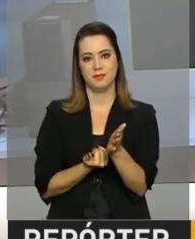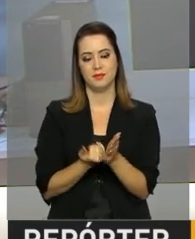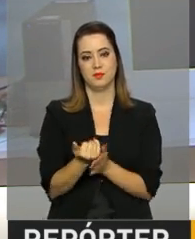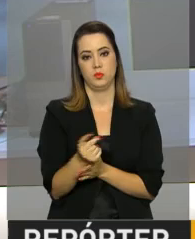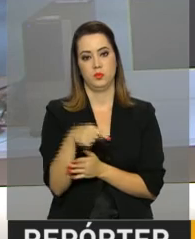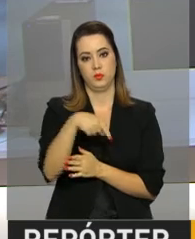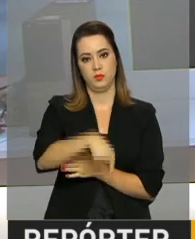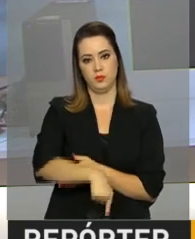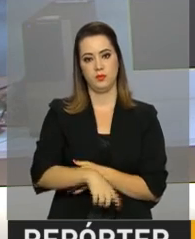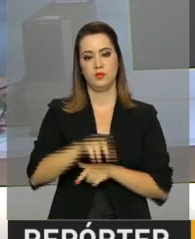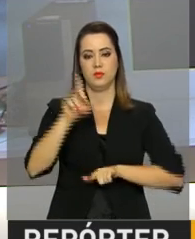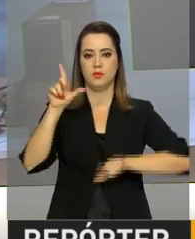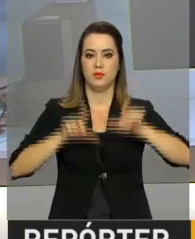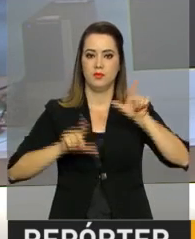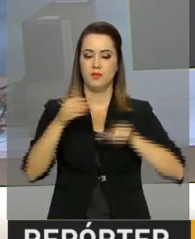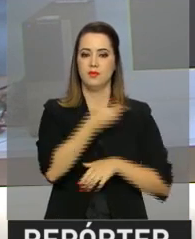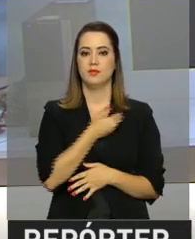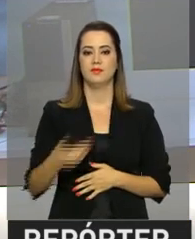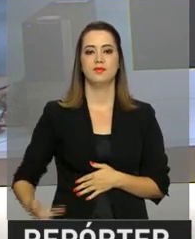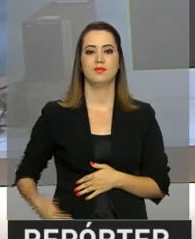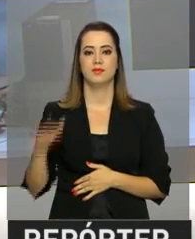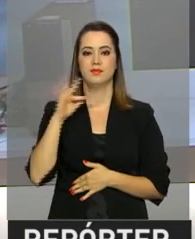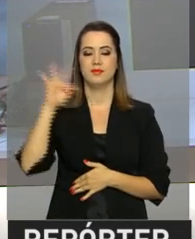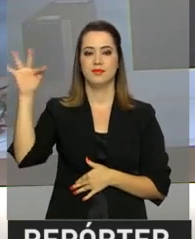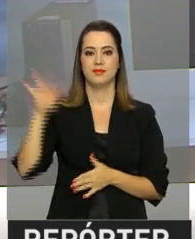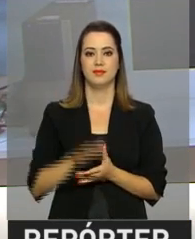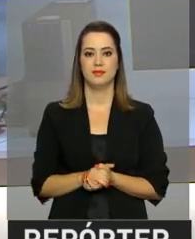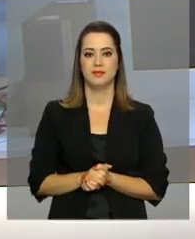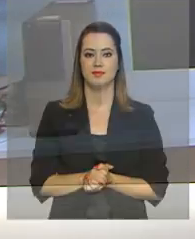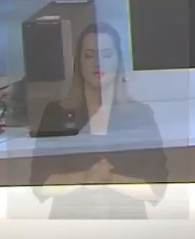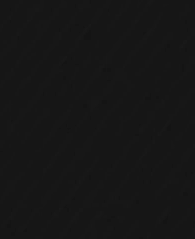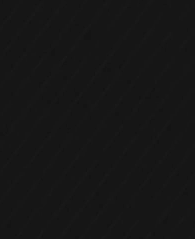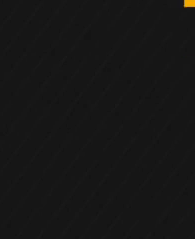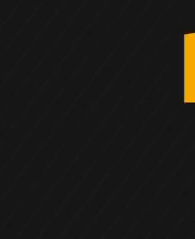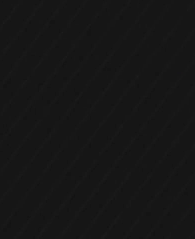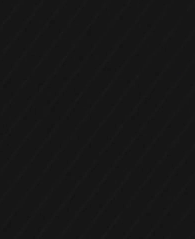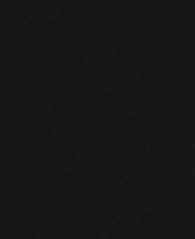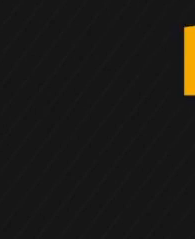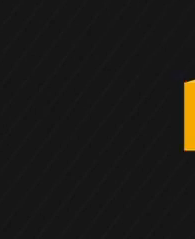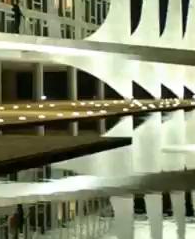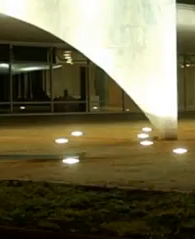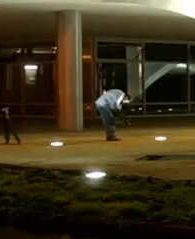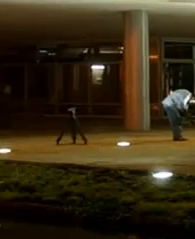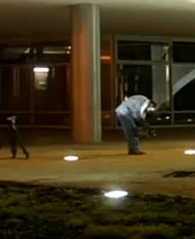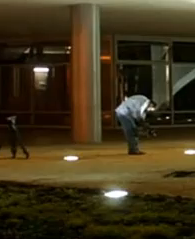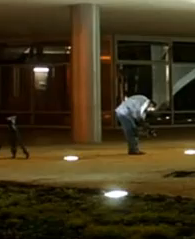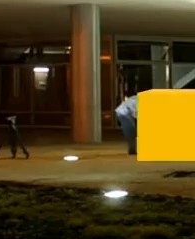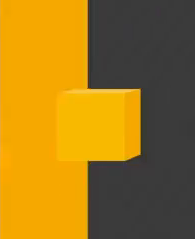sociais. Continue aqui na NBR, a TV do Governo Federal.